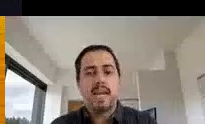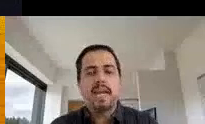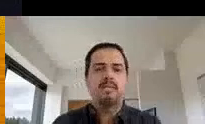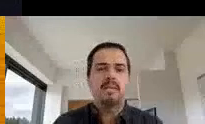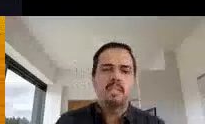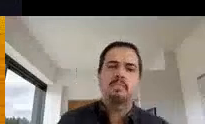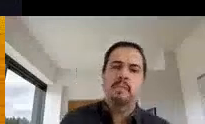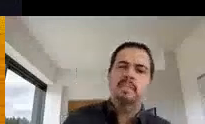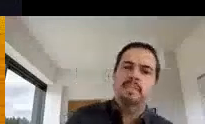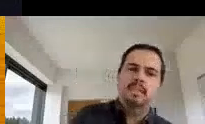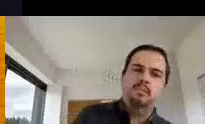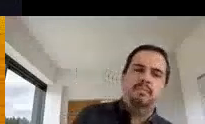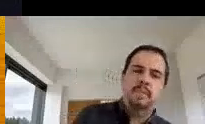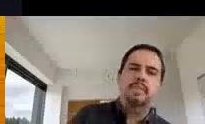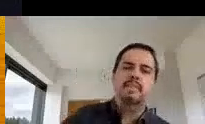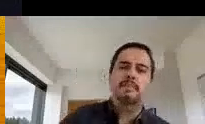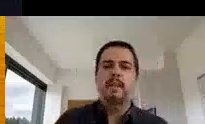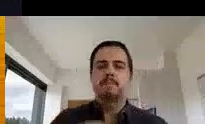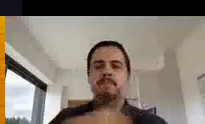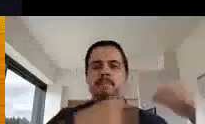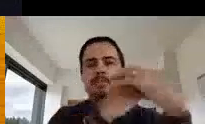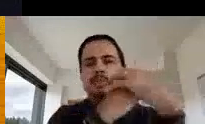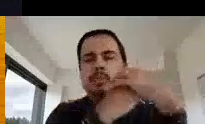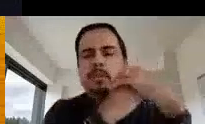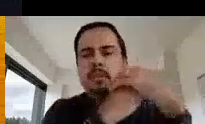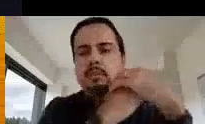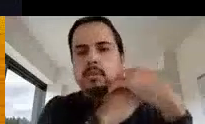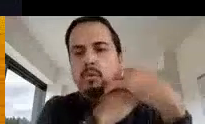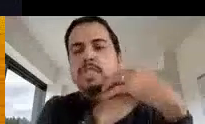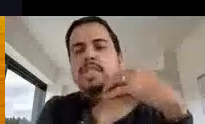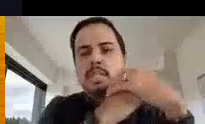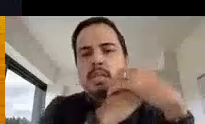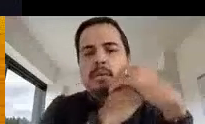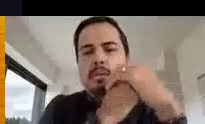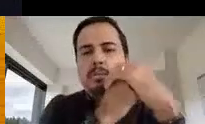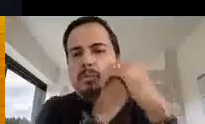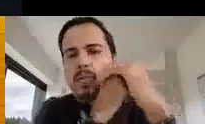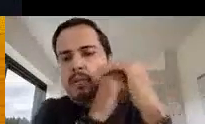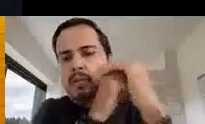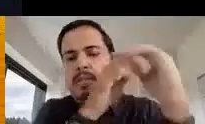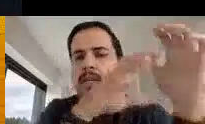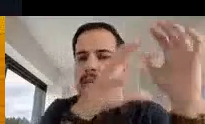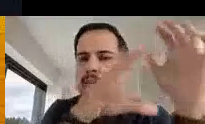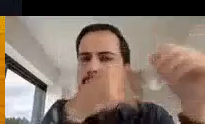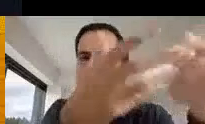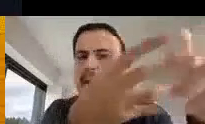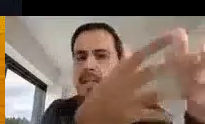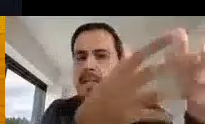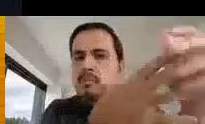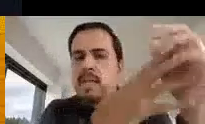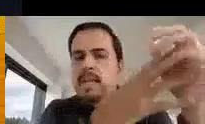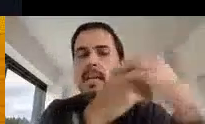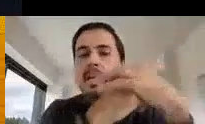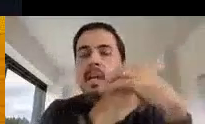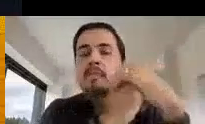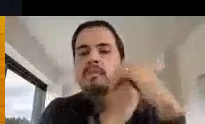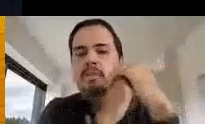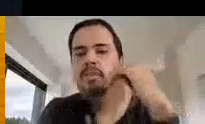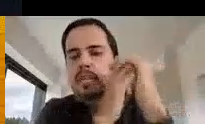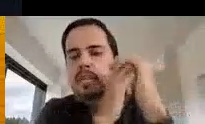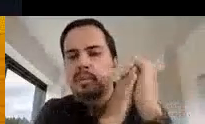vai impactar relevantemente dentro da sua empresa. Isso que eu dei um exemplo da logística, pode ser isso, mas ela também impacta no